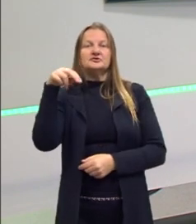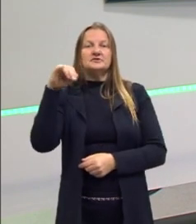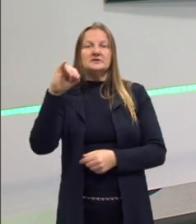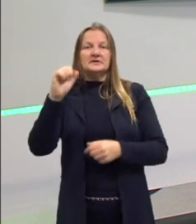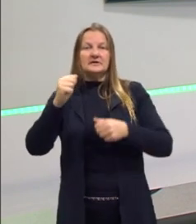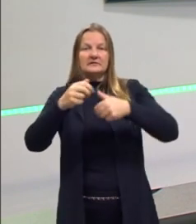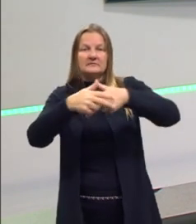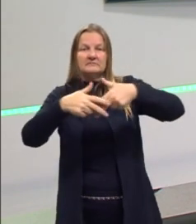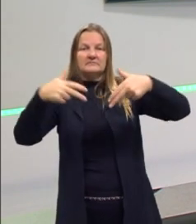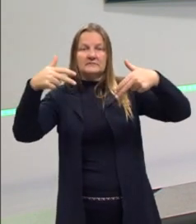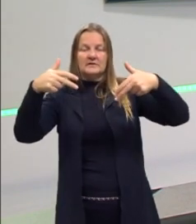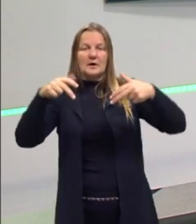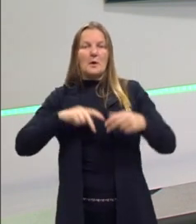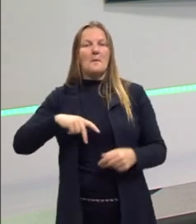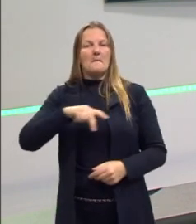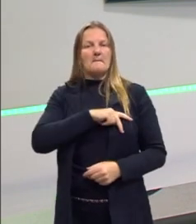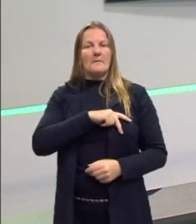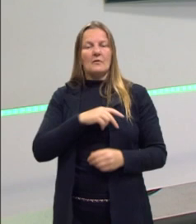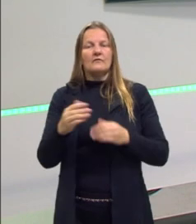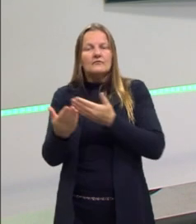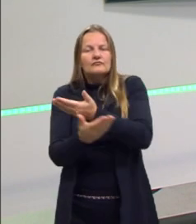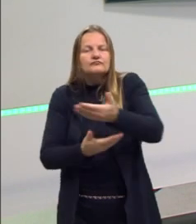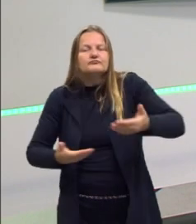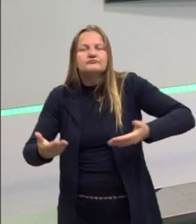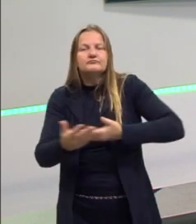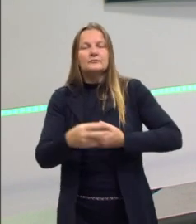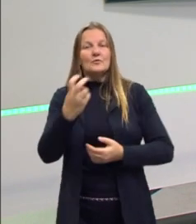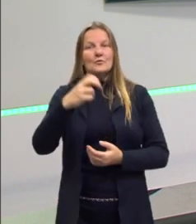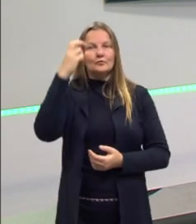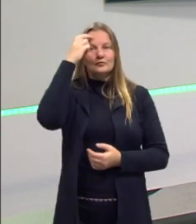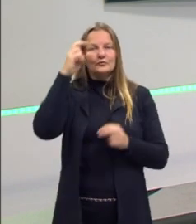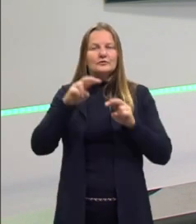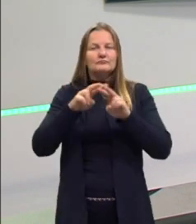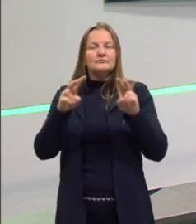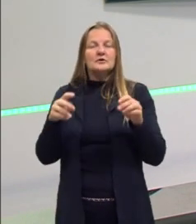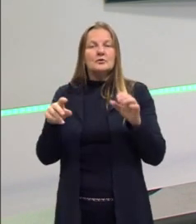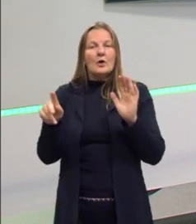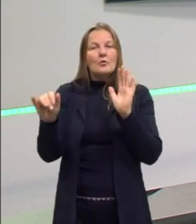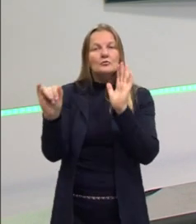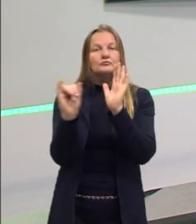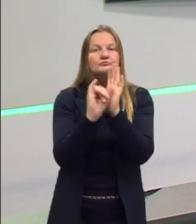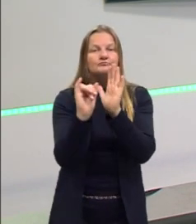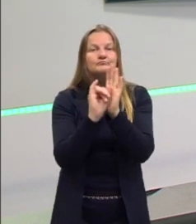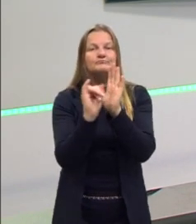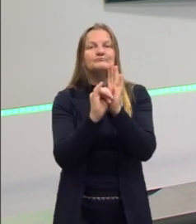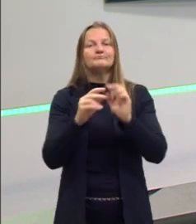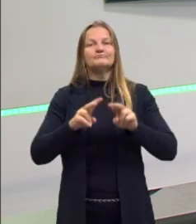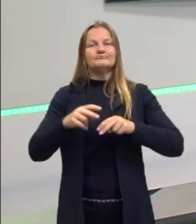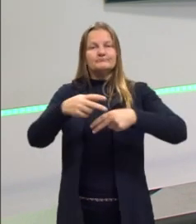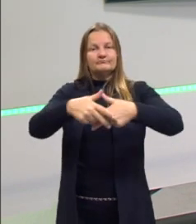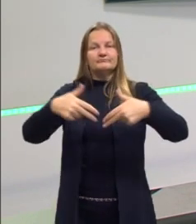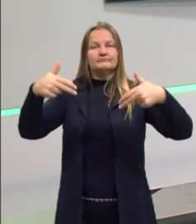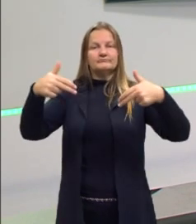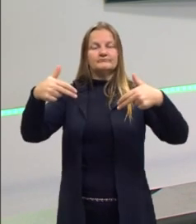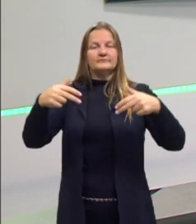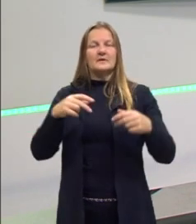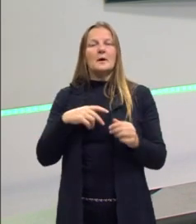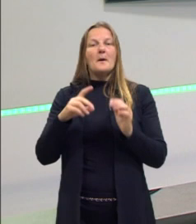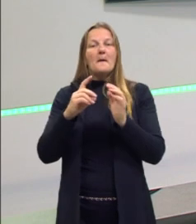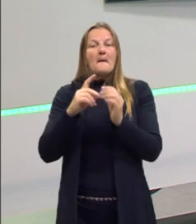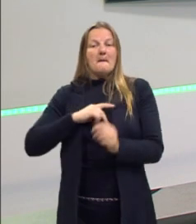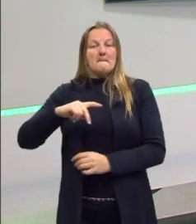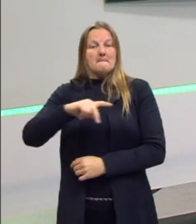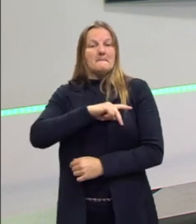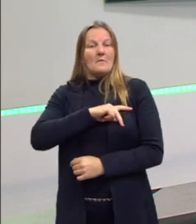é um povo que compartilhe uma cultura que se vê como um povo tem uma identidade Oi gente fala povos